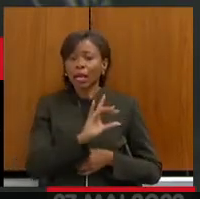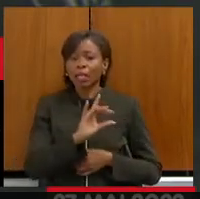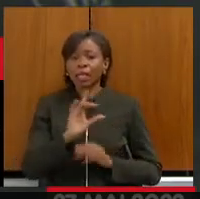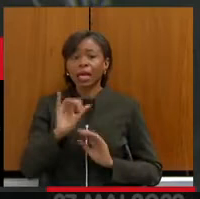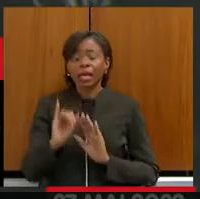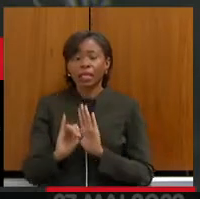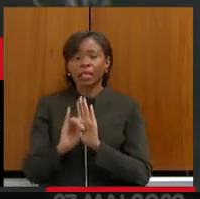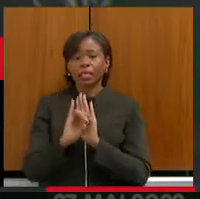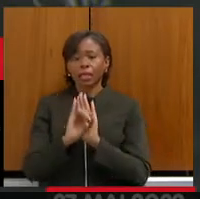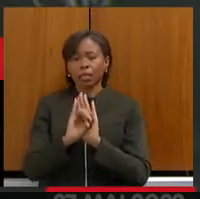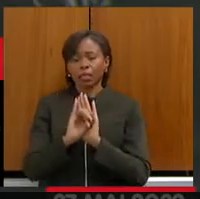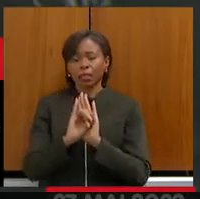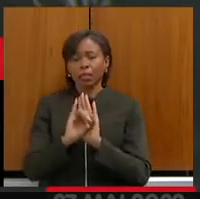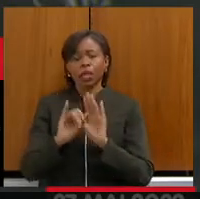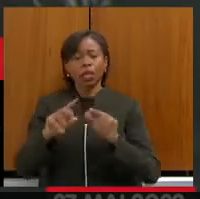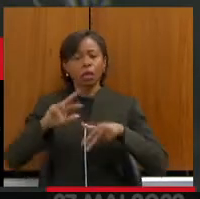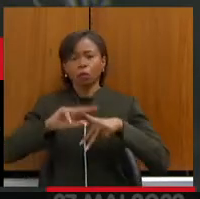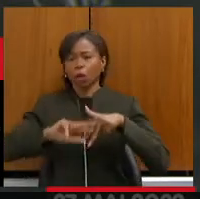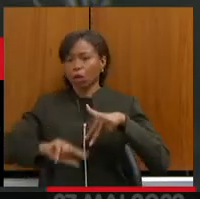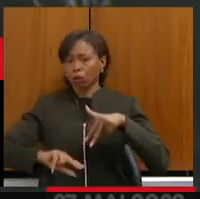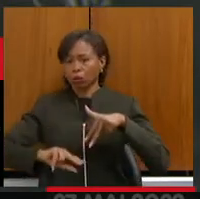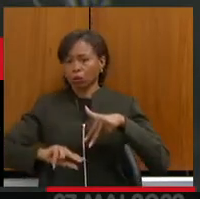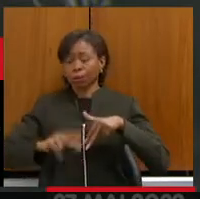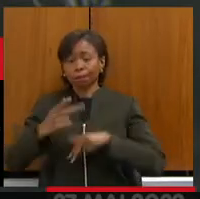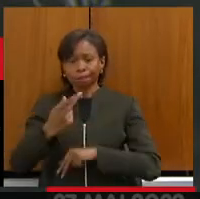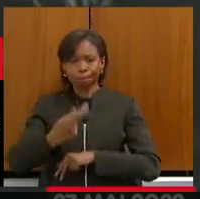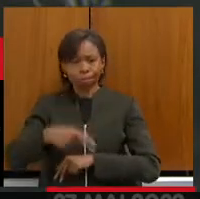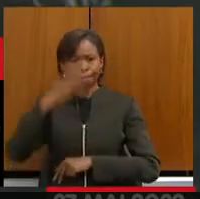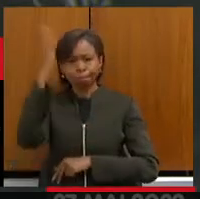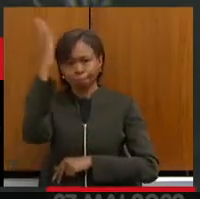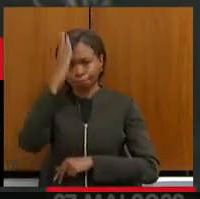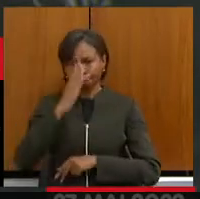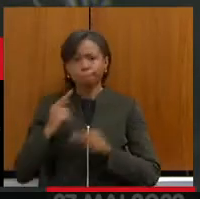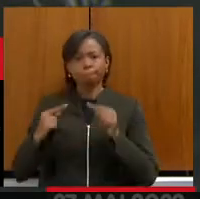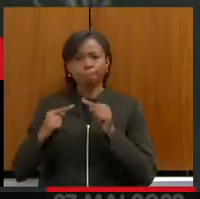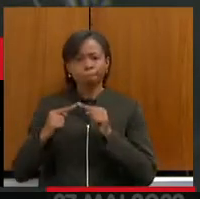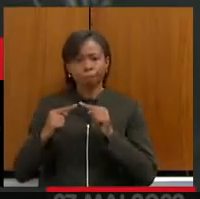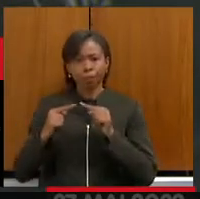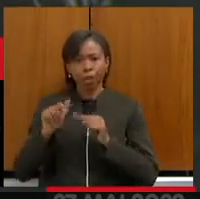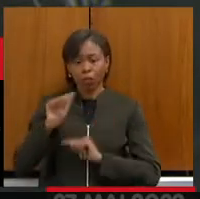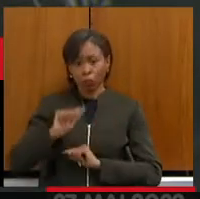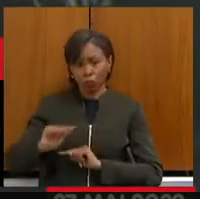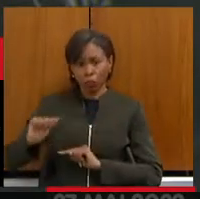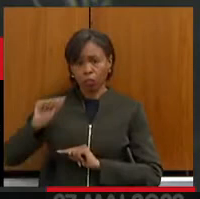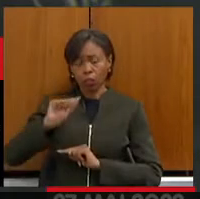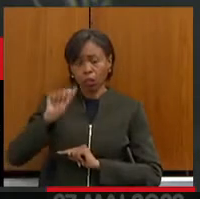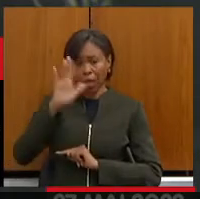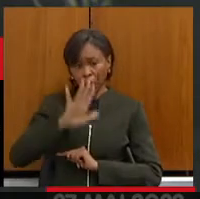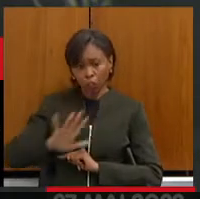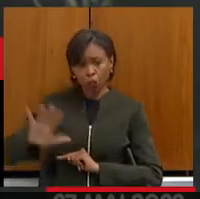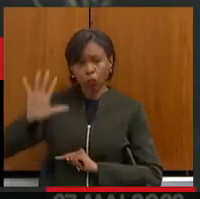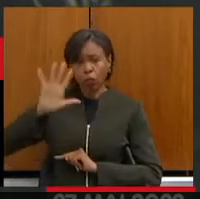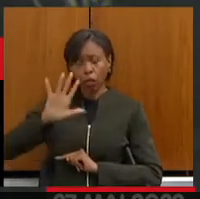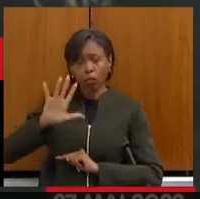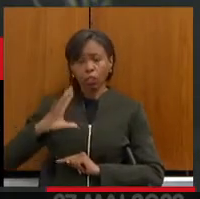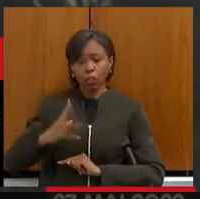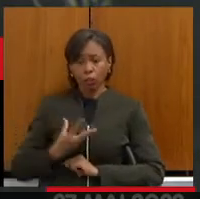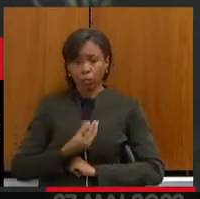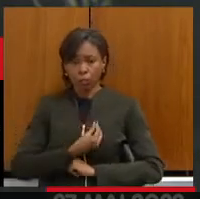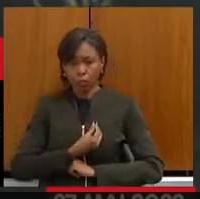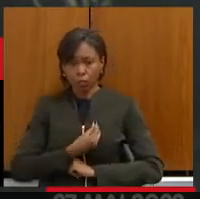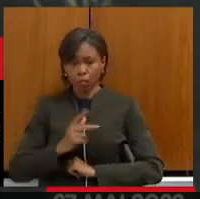que o Brasil de acordo com a Associação Nacional de travestis e transexuais se mantém